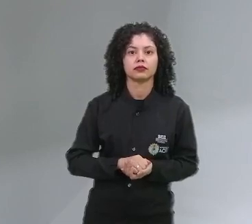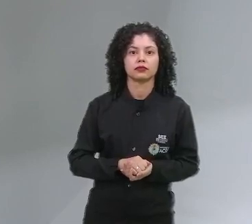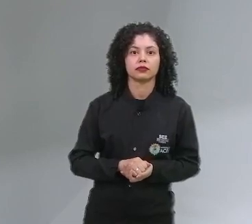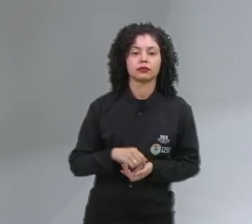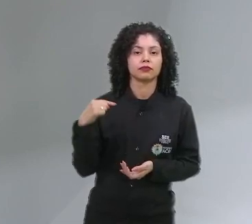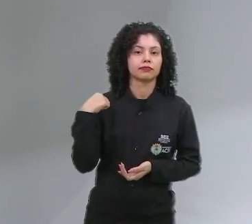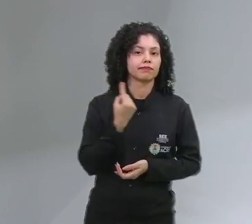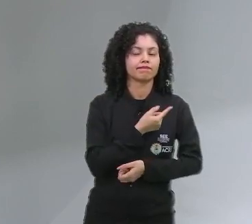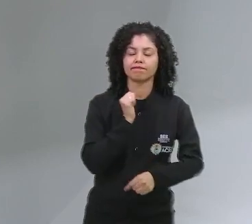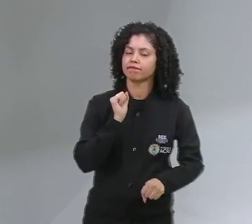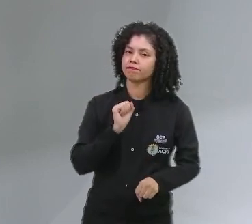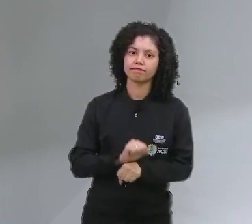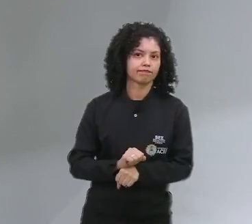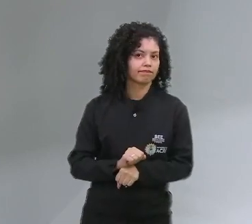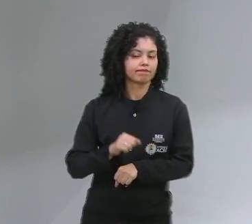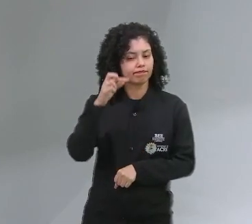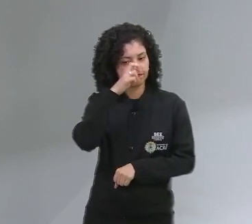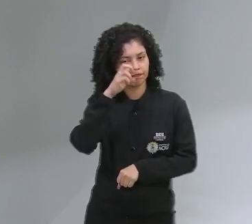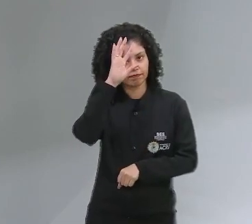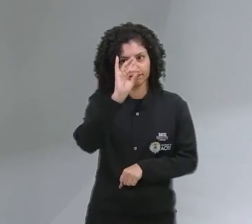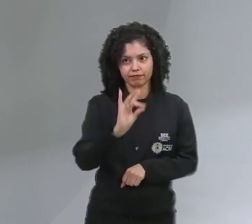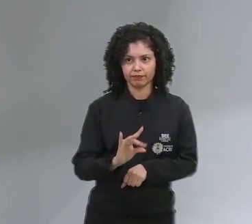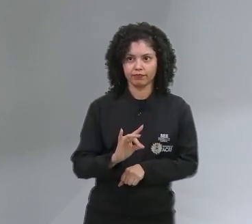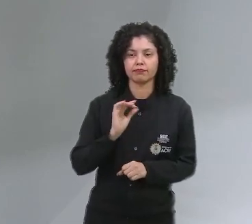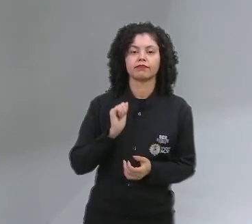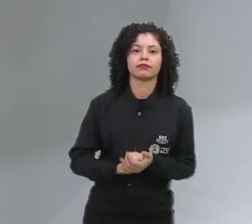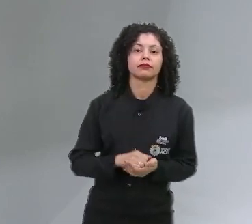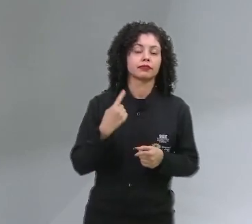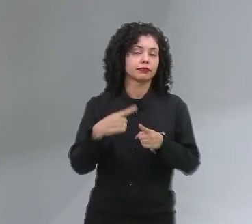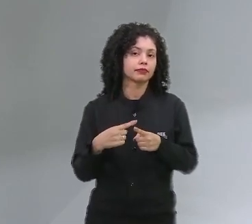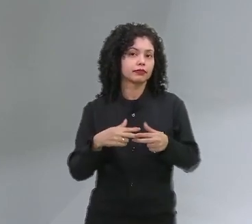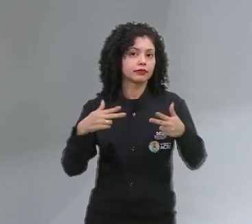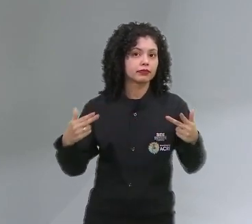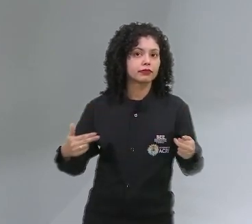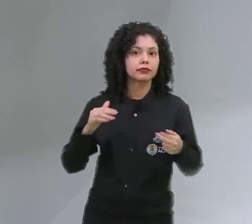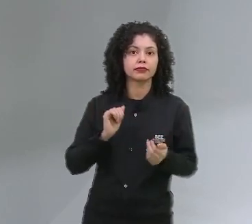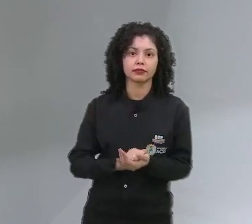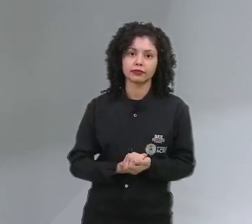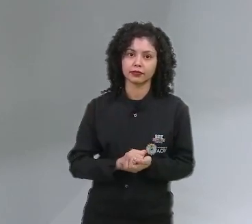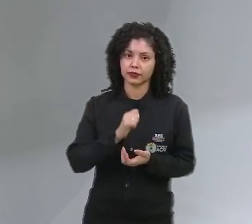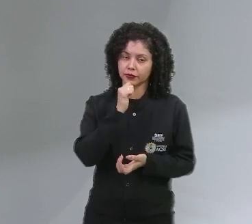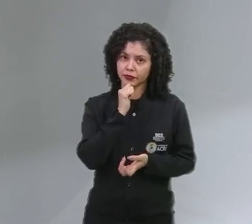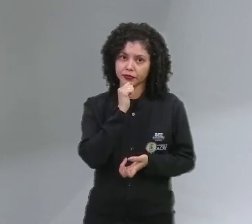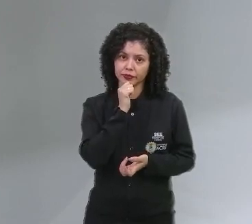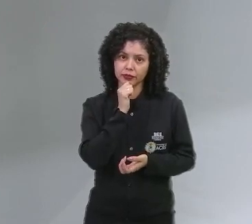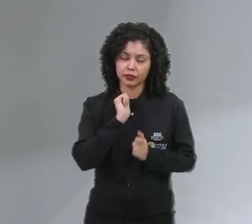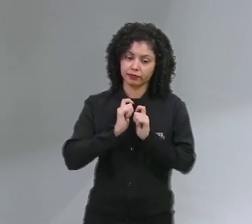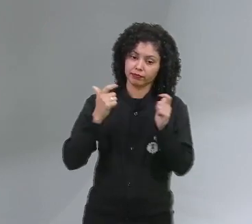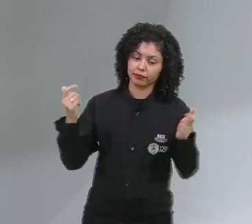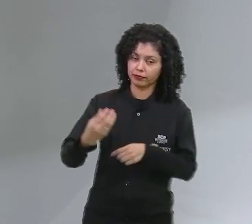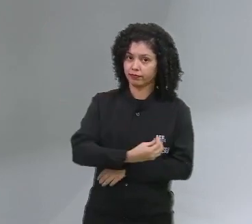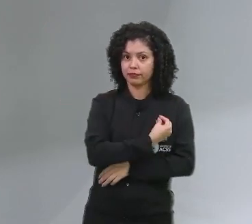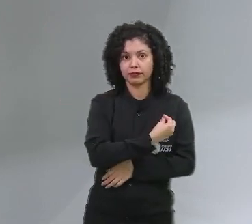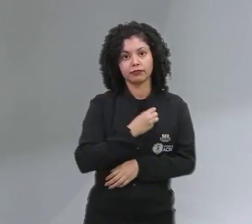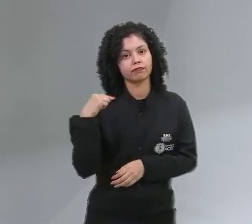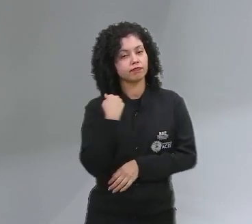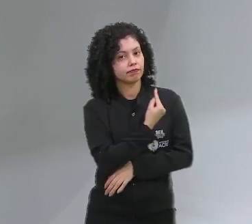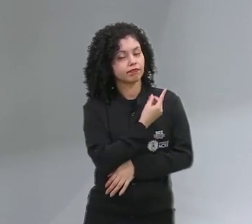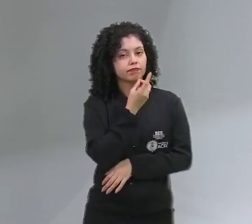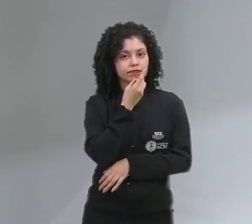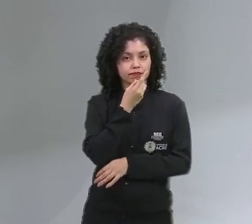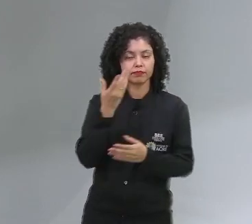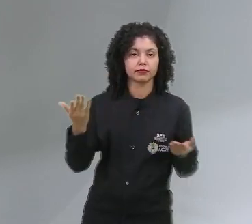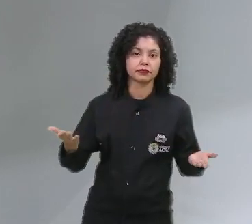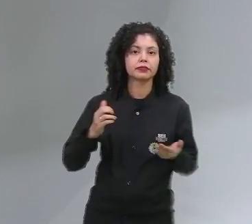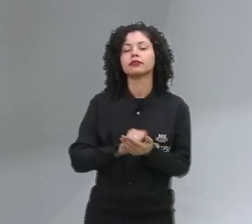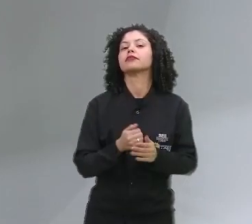para analisar, certo? Porque é uma coisa que já vira uma coisa banal, de tão presente no nosso cotidiano,